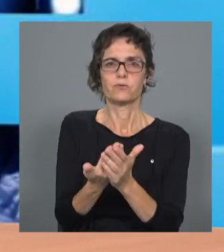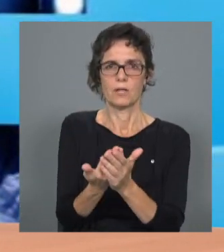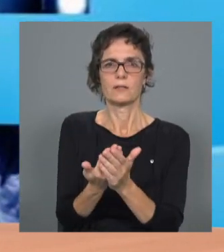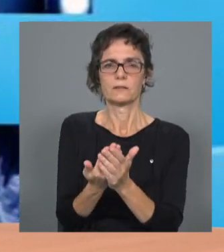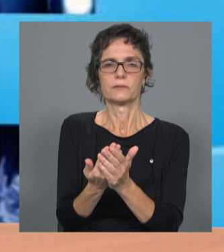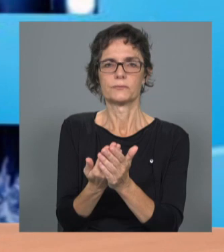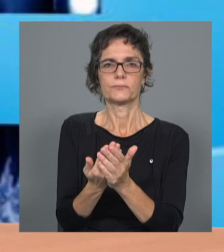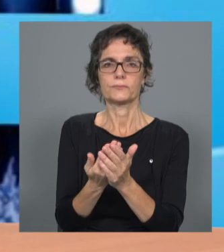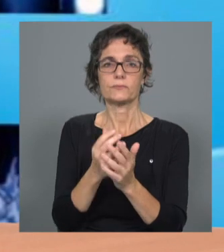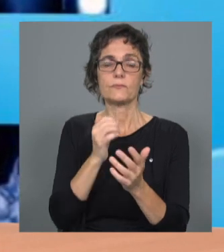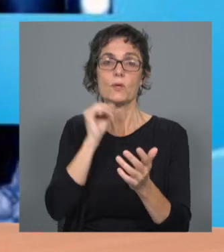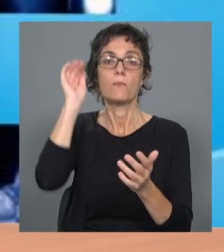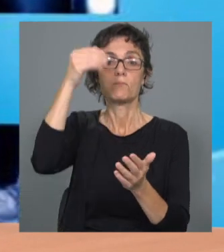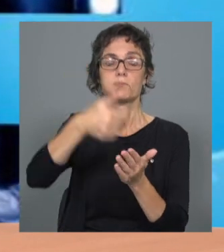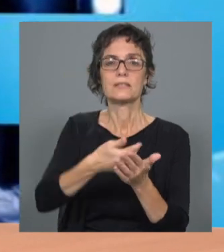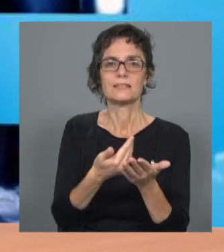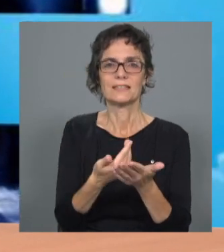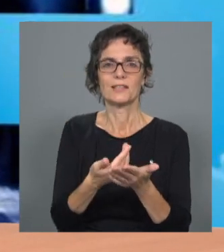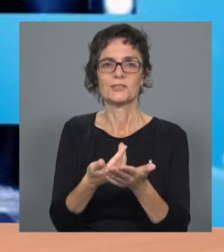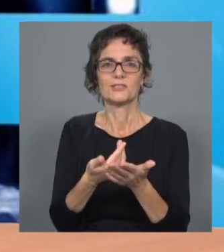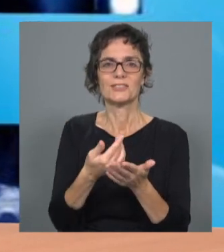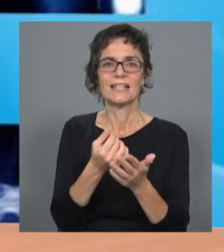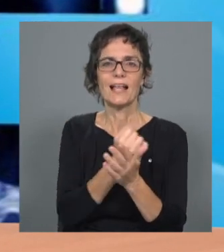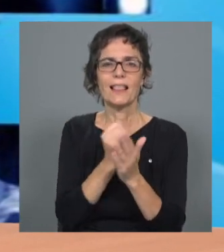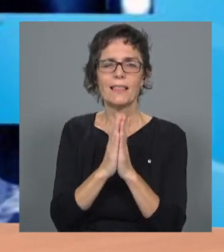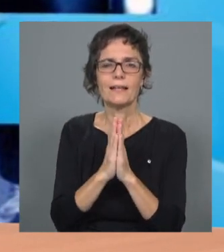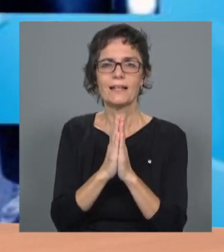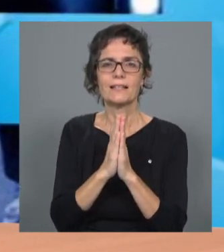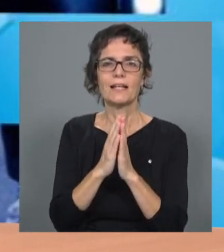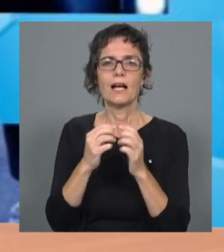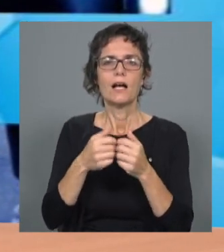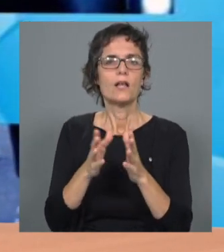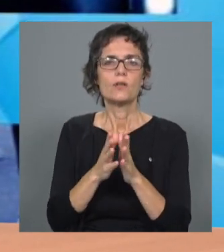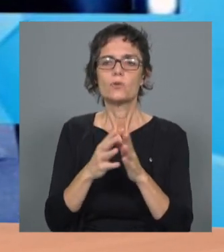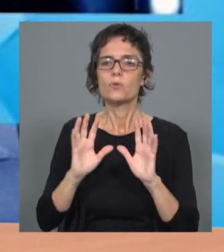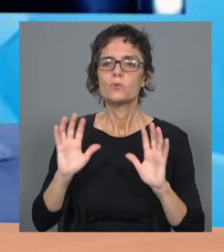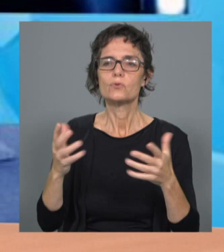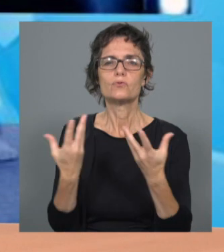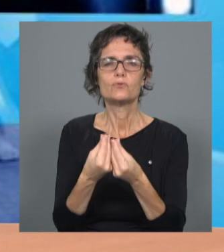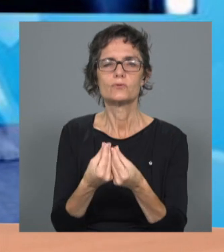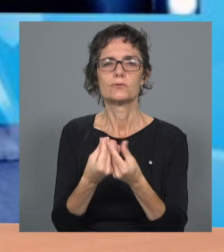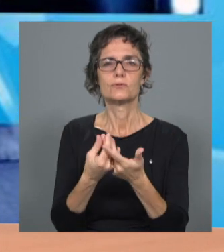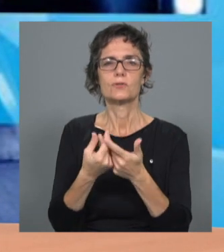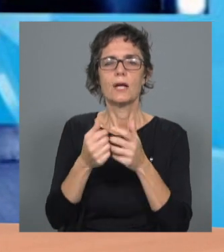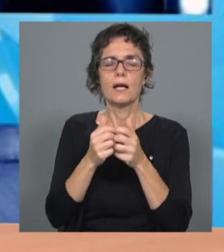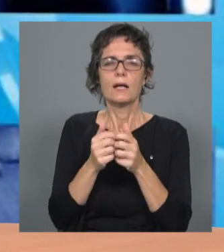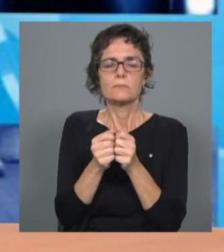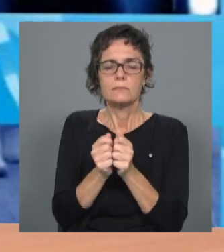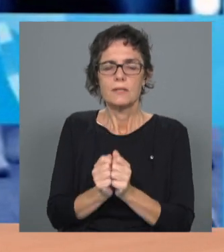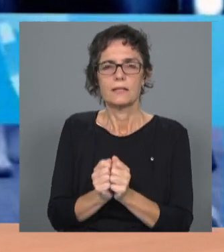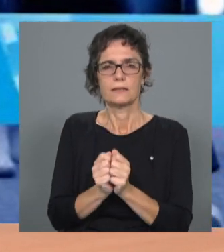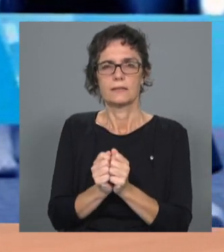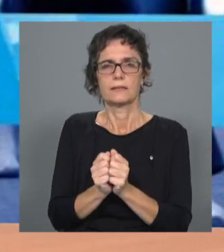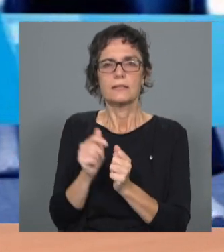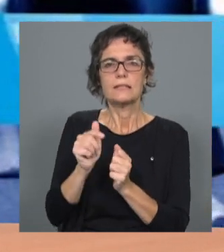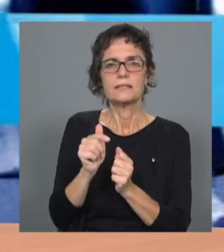funcionam e se congregam no mesmo Espírito Santo e que rezam continuamente sem cessar uns pelos outros. Olhar uns